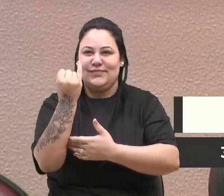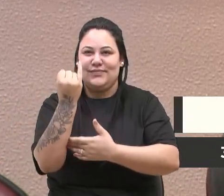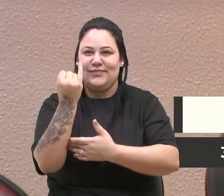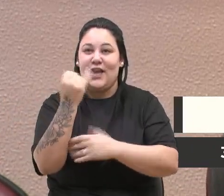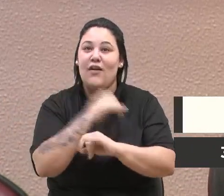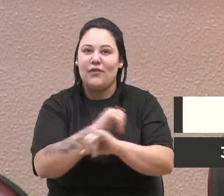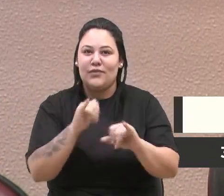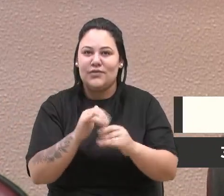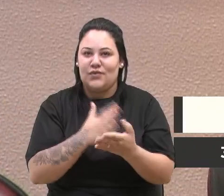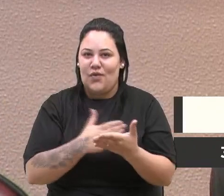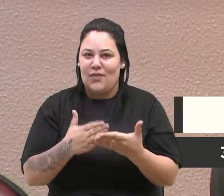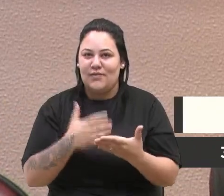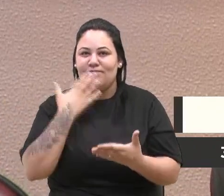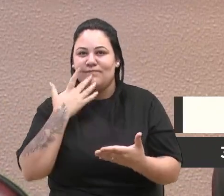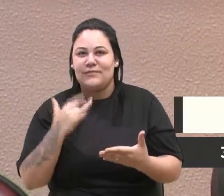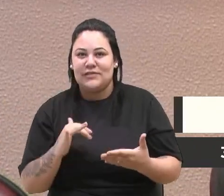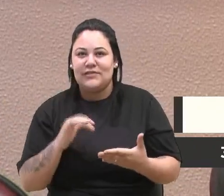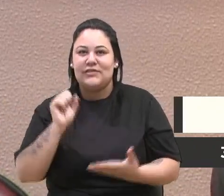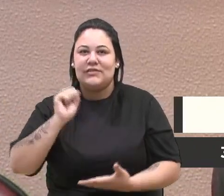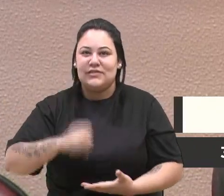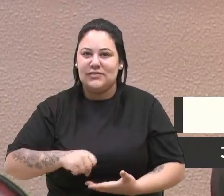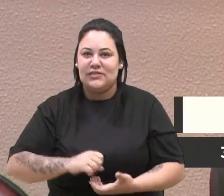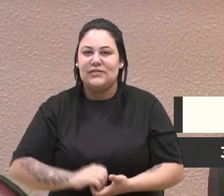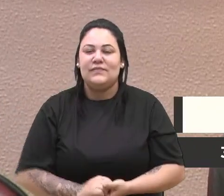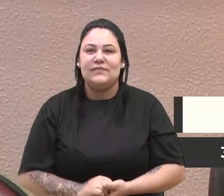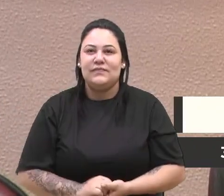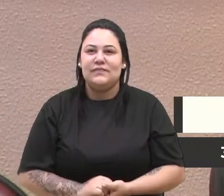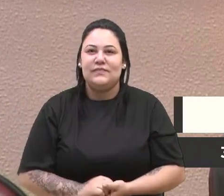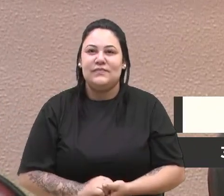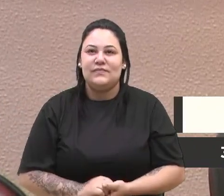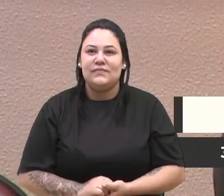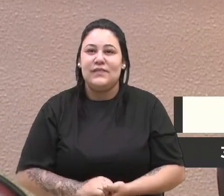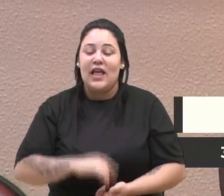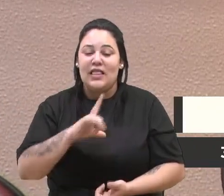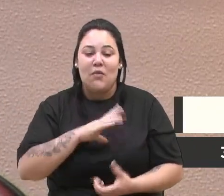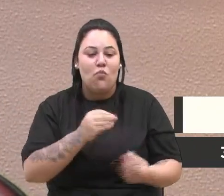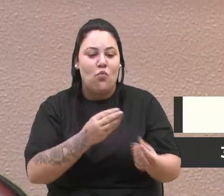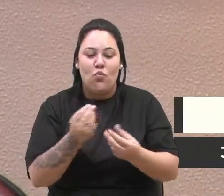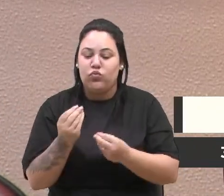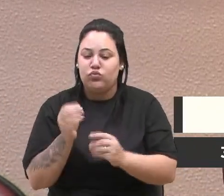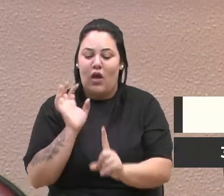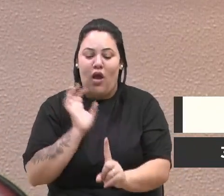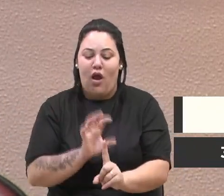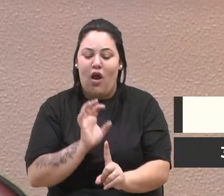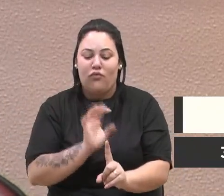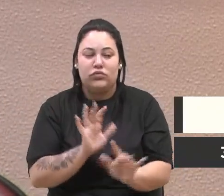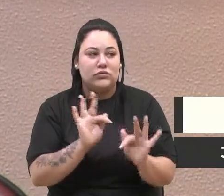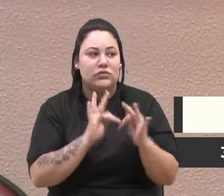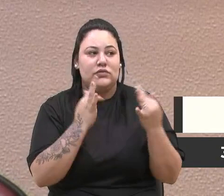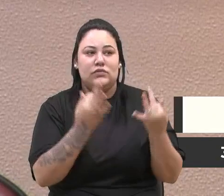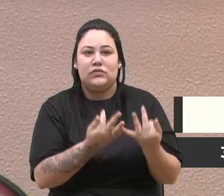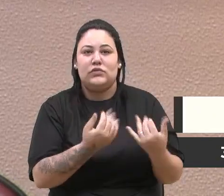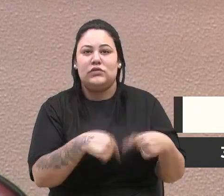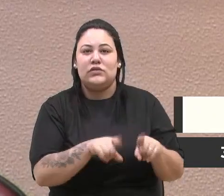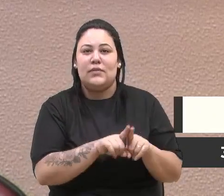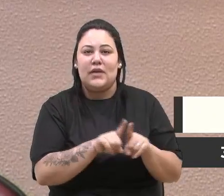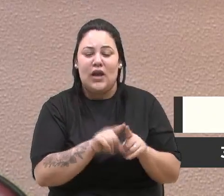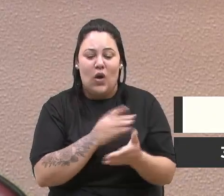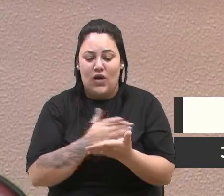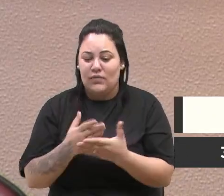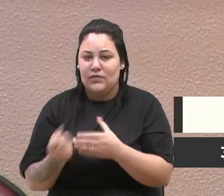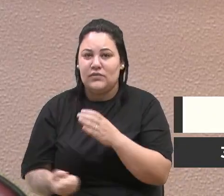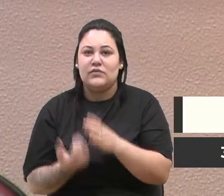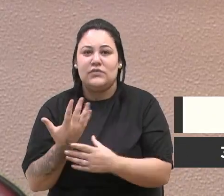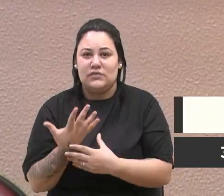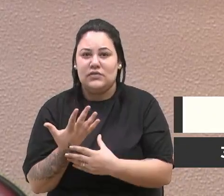comece na criança a criança como foi dito é um vetor ela tem muita influência na família ela começa criar um